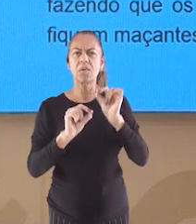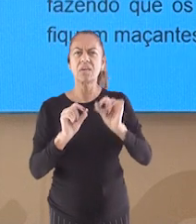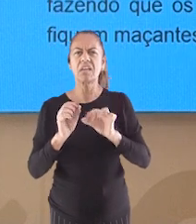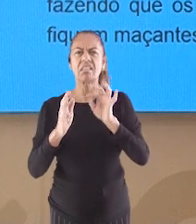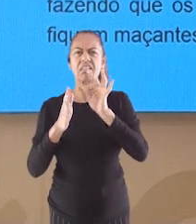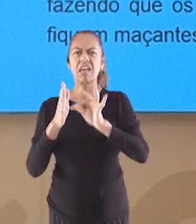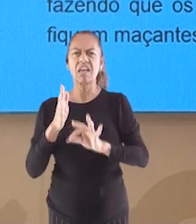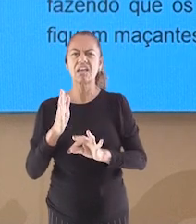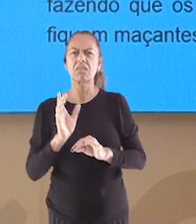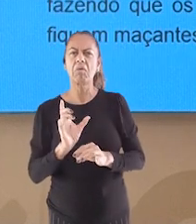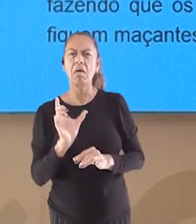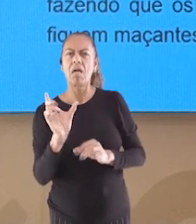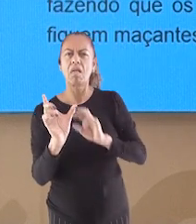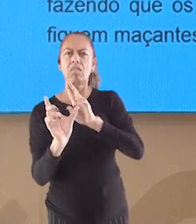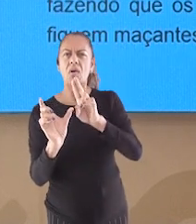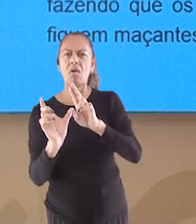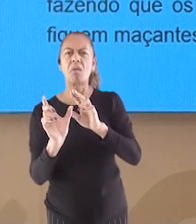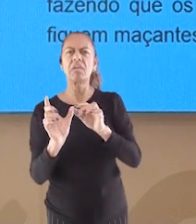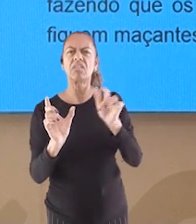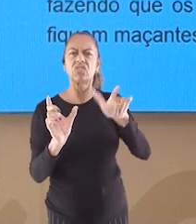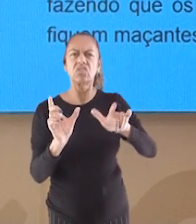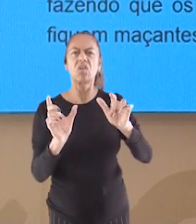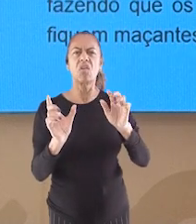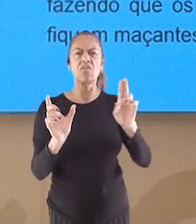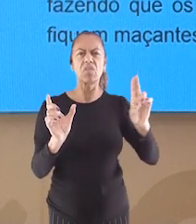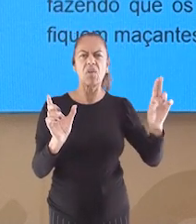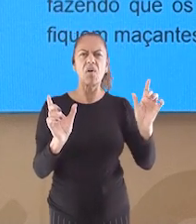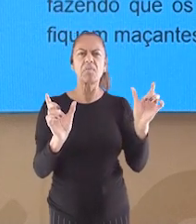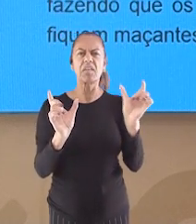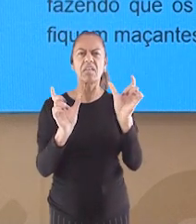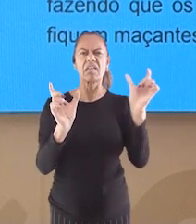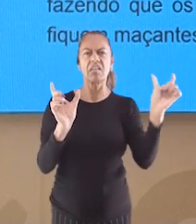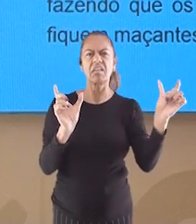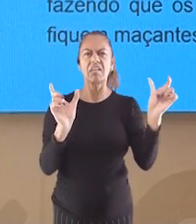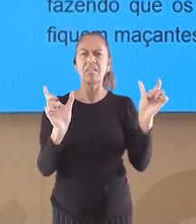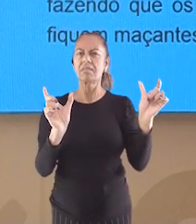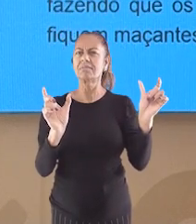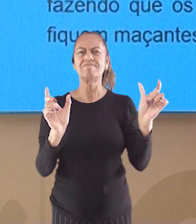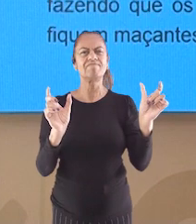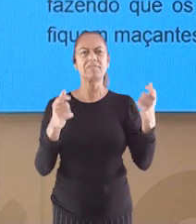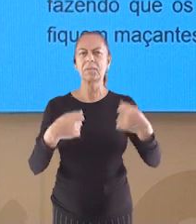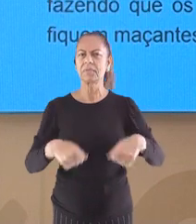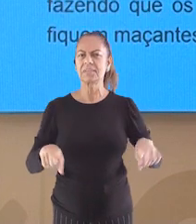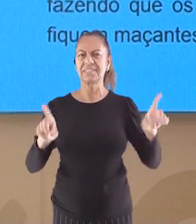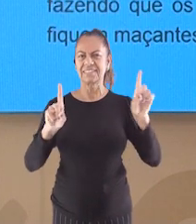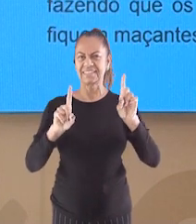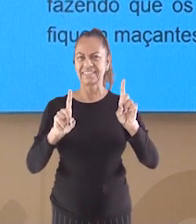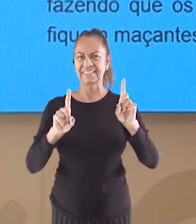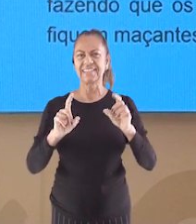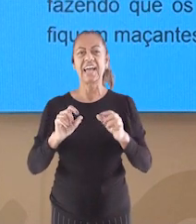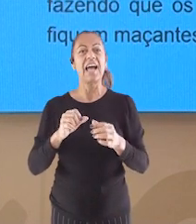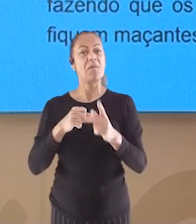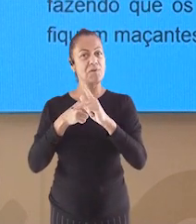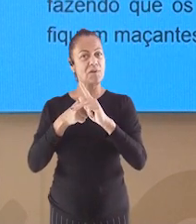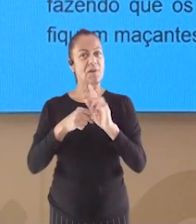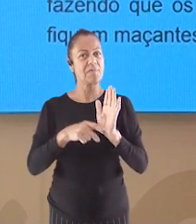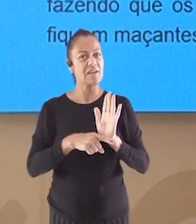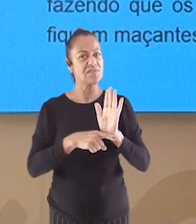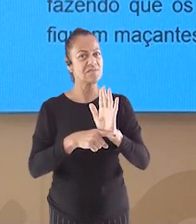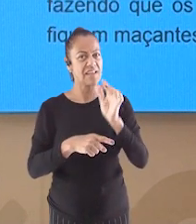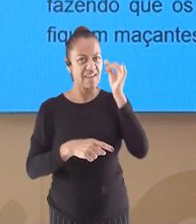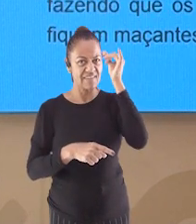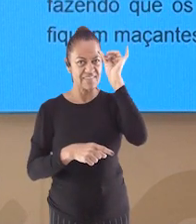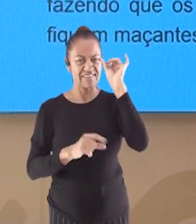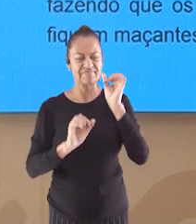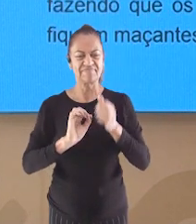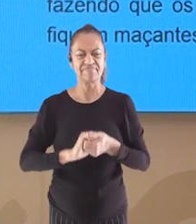nossos textos não fiquem maçantes e cansativos. Vamos conhecer agora alguns desses pronomes? Nessa aula, iremos